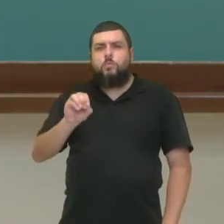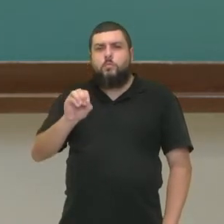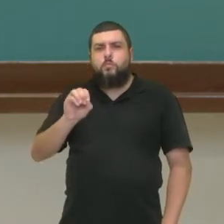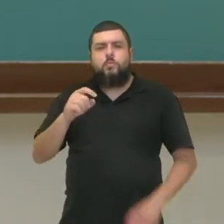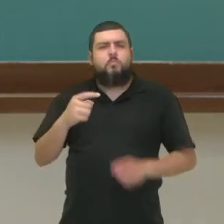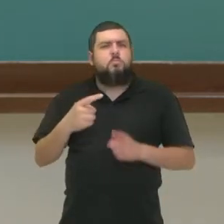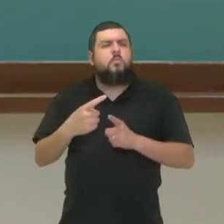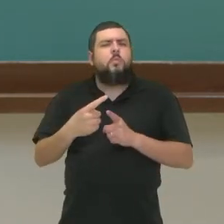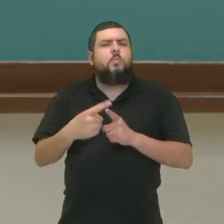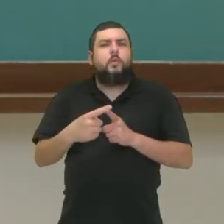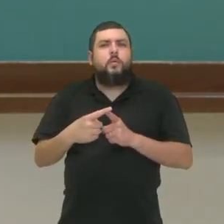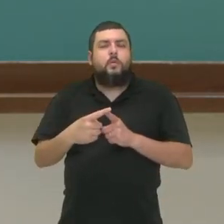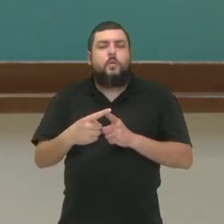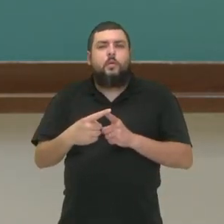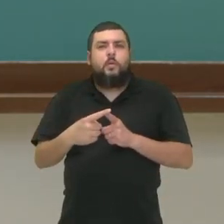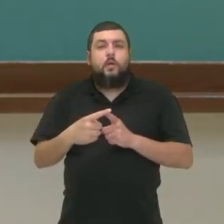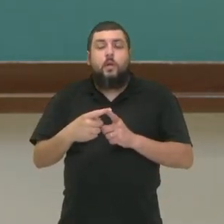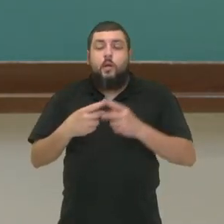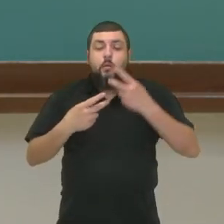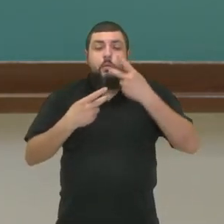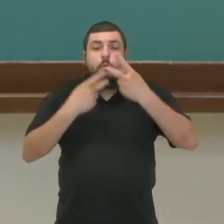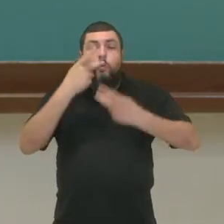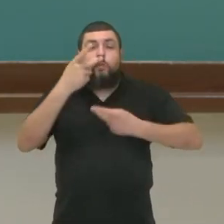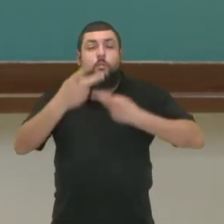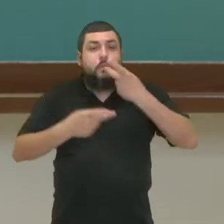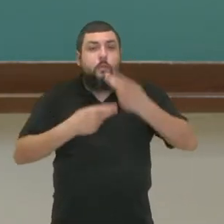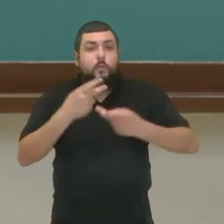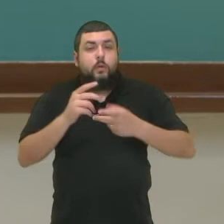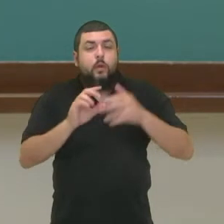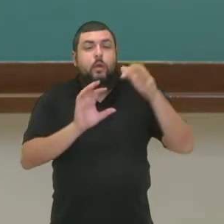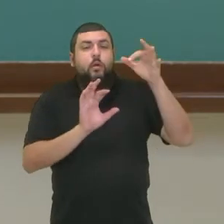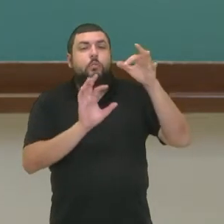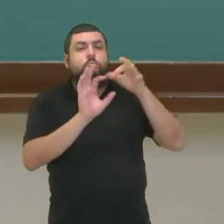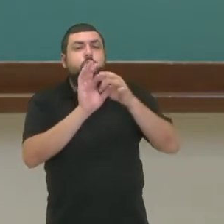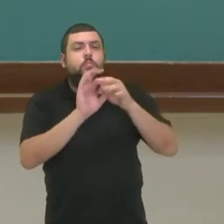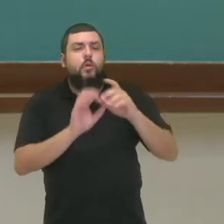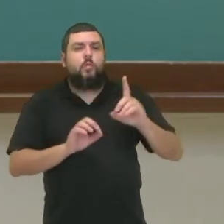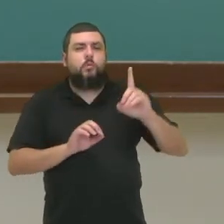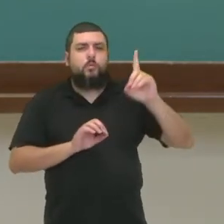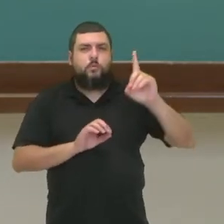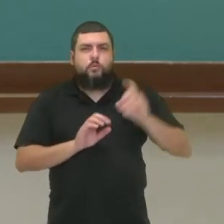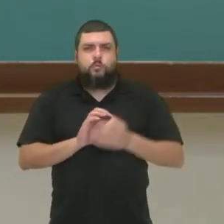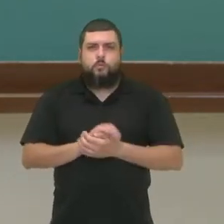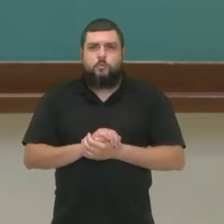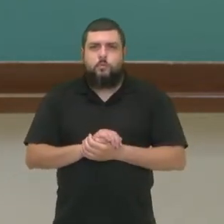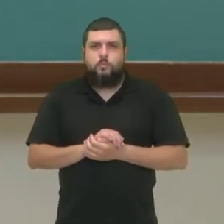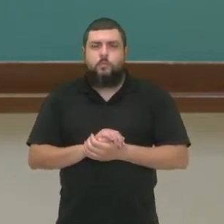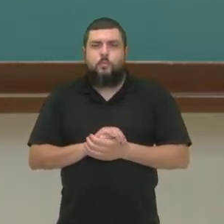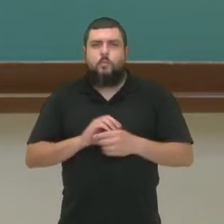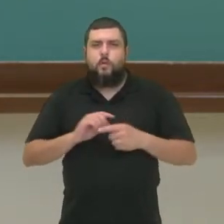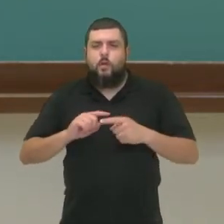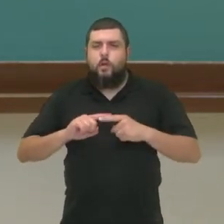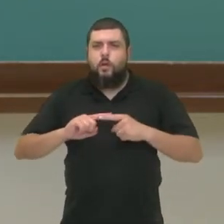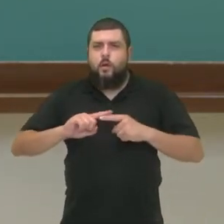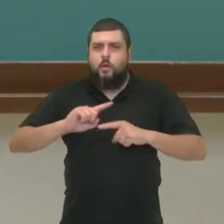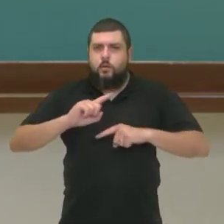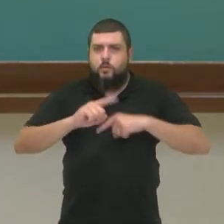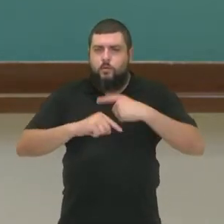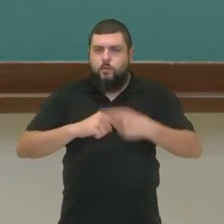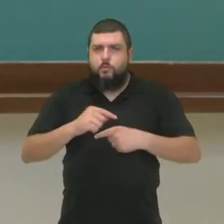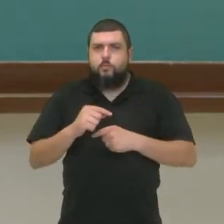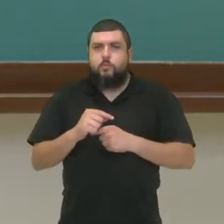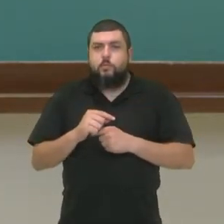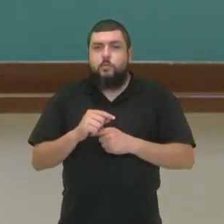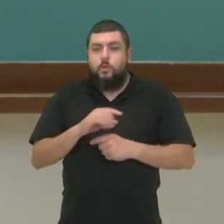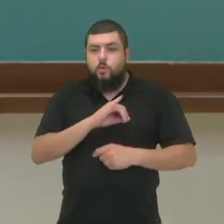deuses. E logo após a morte, agora a morte física, a morte real, né, nesse plano terreno, do imperador, era